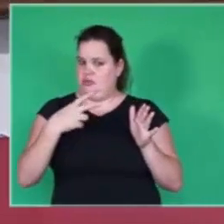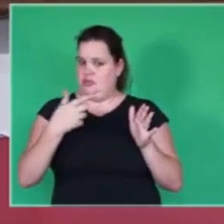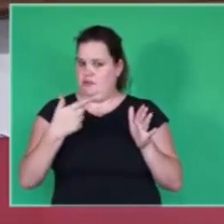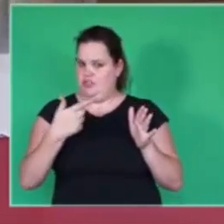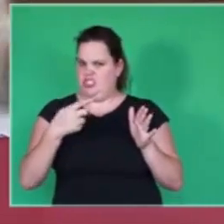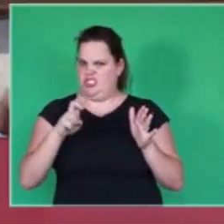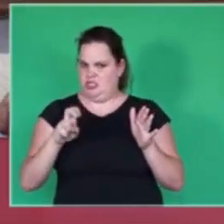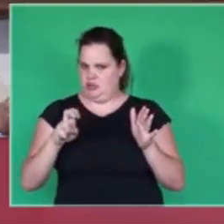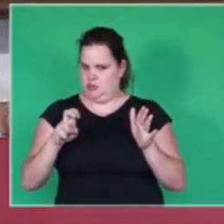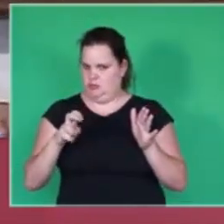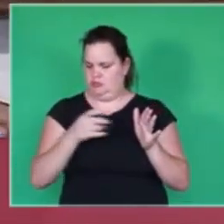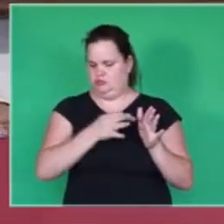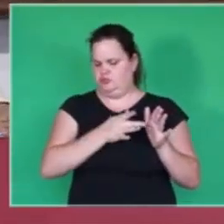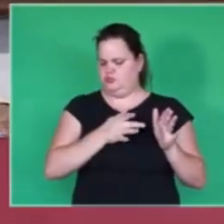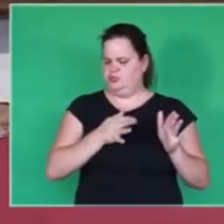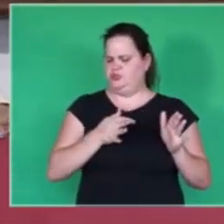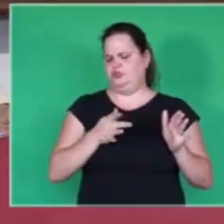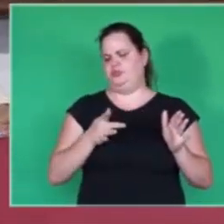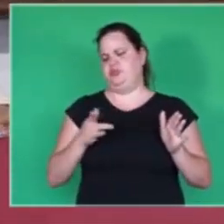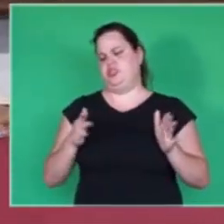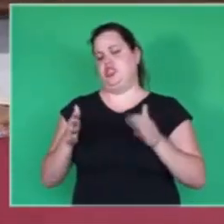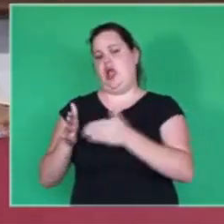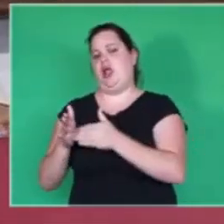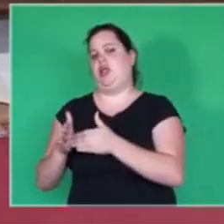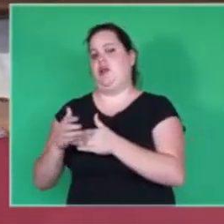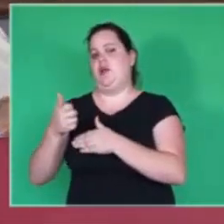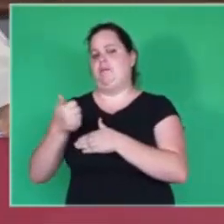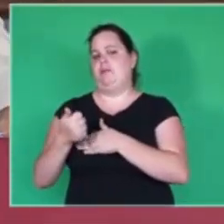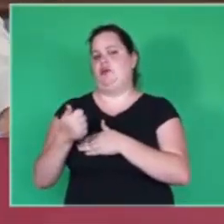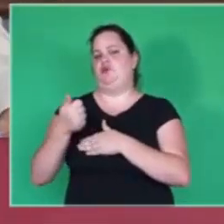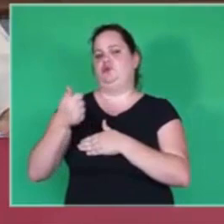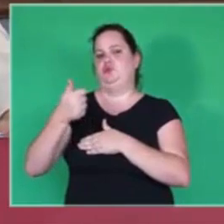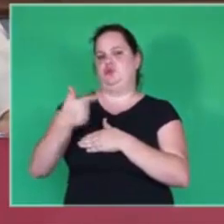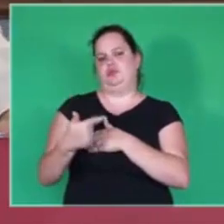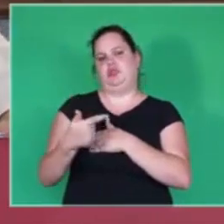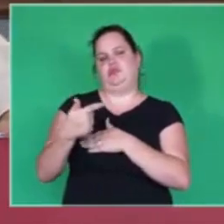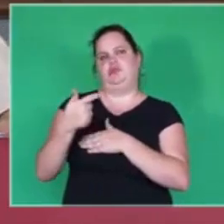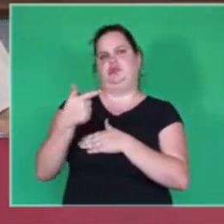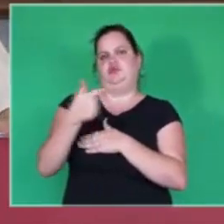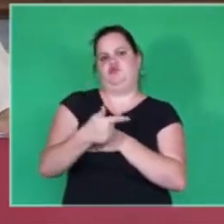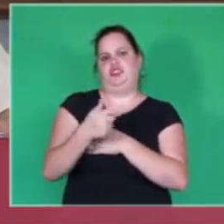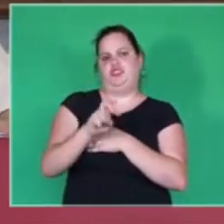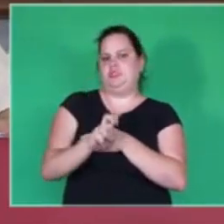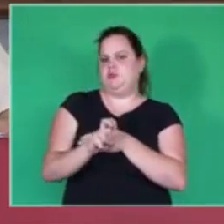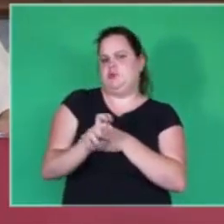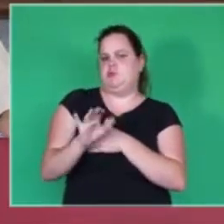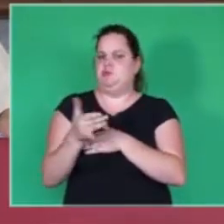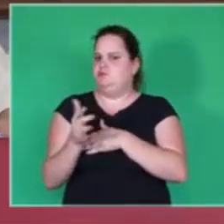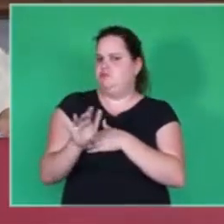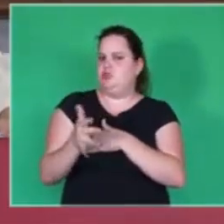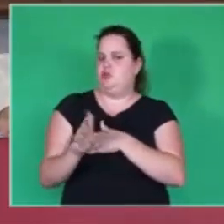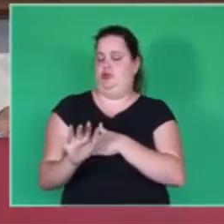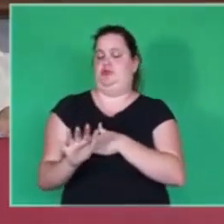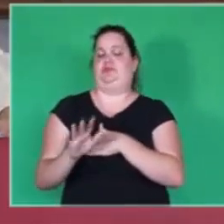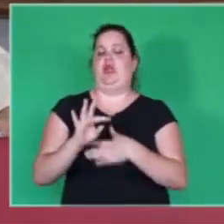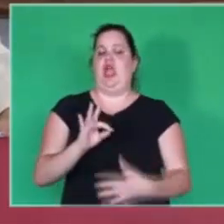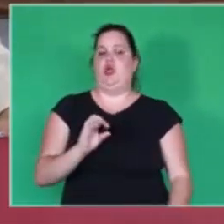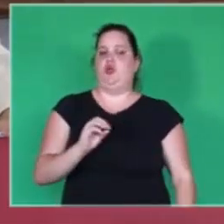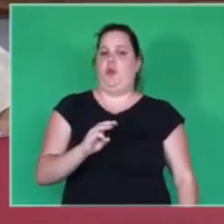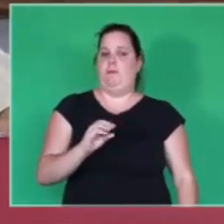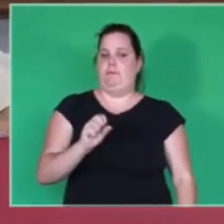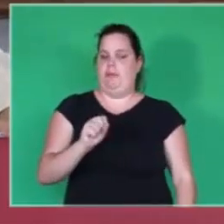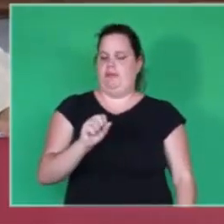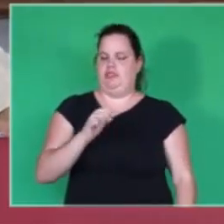1225 aproximadamente, que é com Tomás de Aquino. Então, Tomás de Aquino passa a ser o